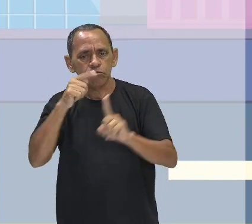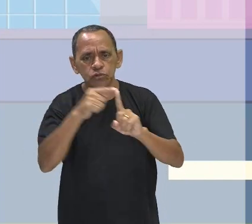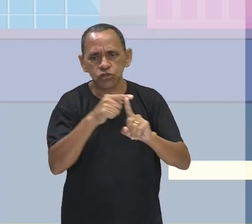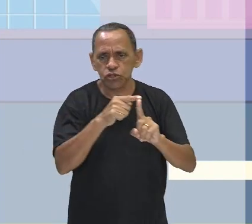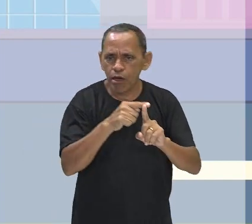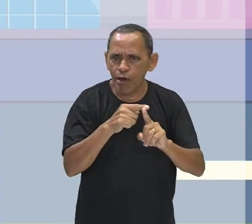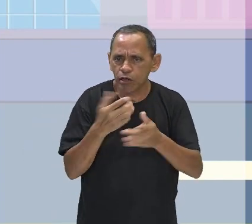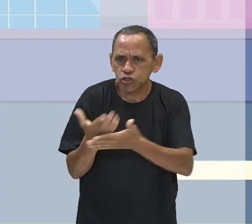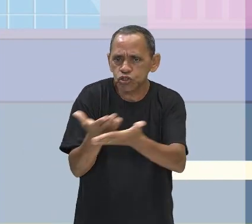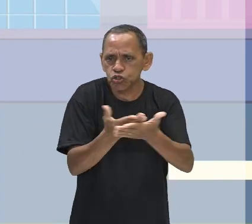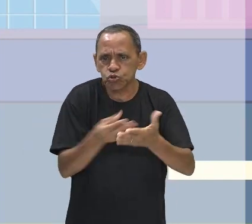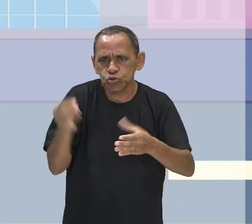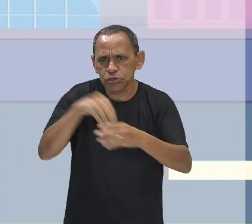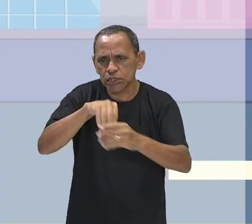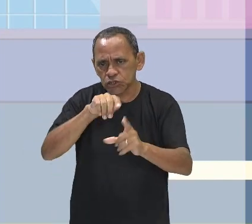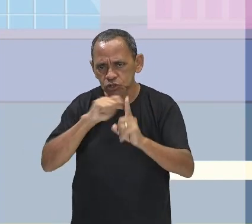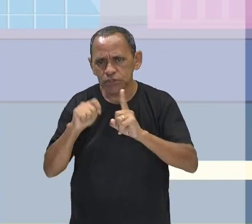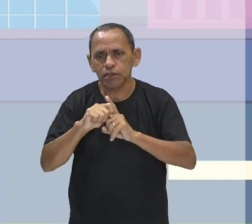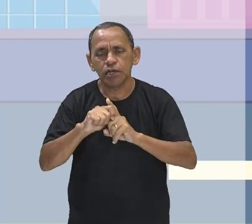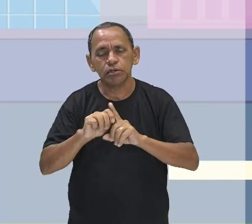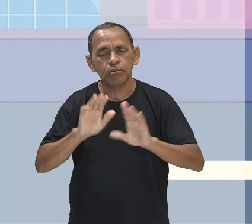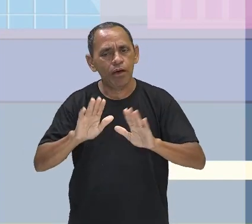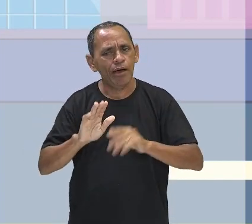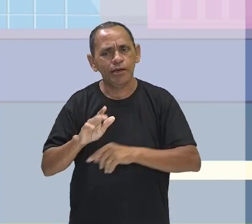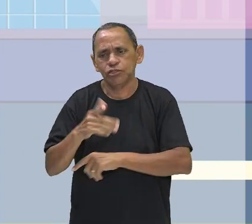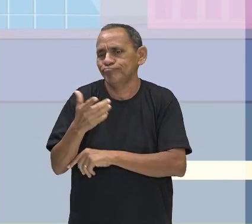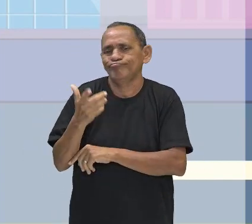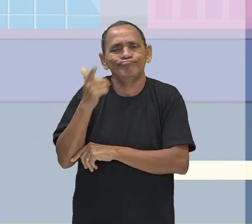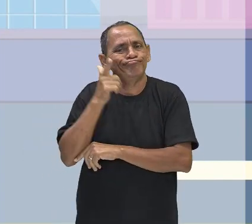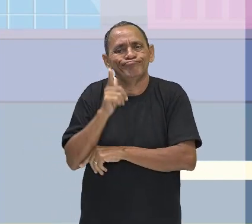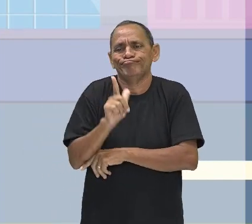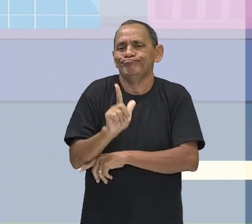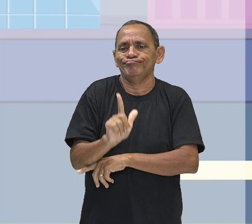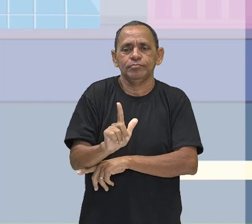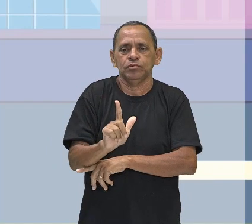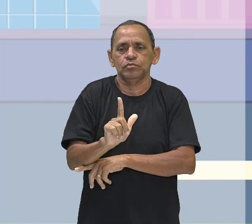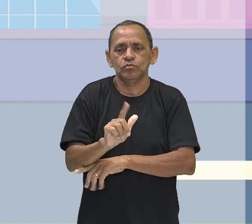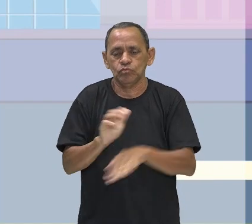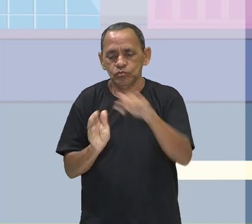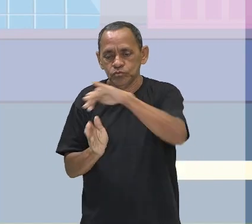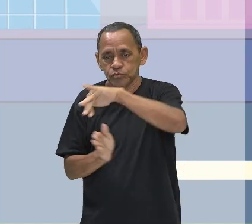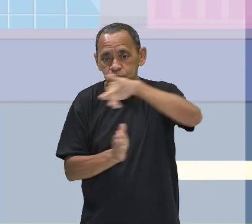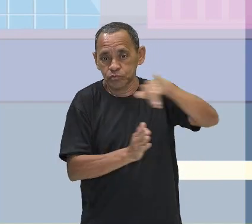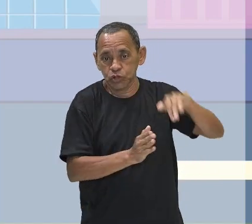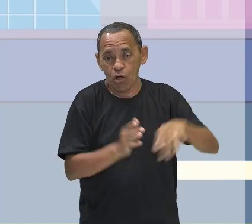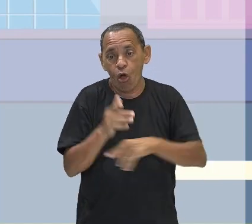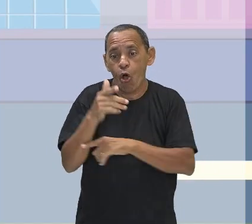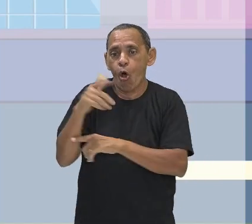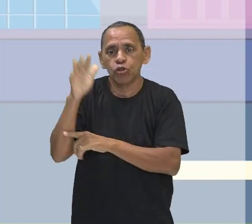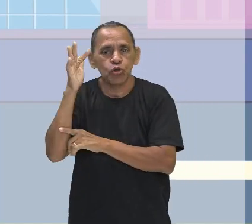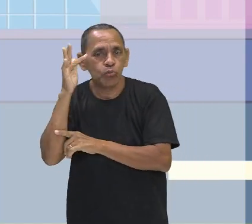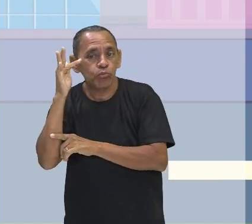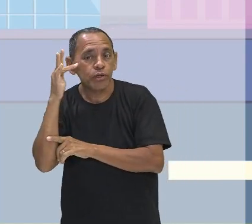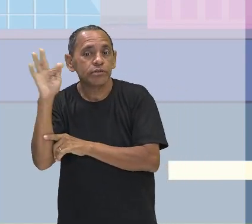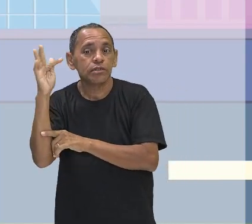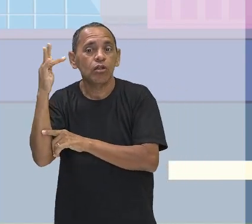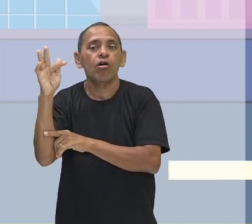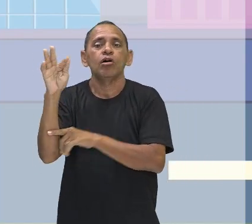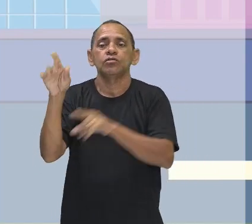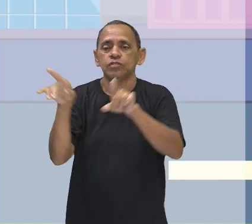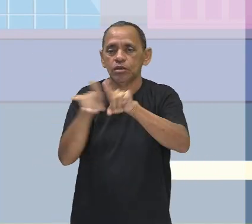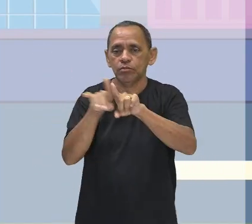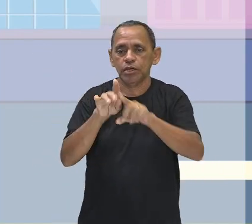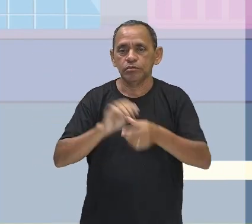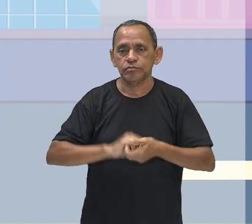não conseguiu. E aí, logo na sequência, vem outro pensador. Esse sim vai conseguir. E nós